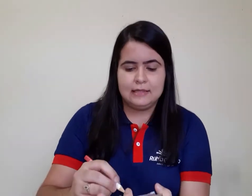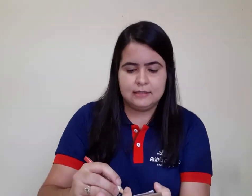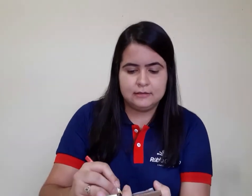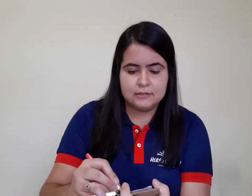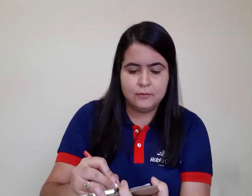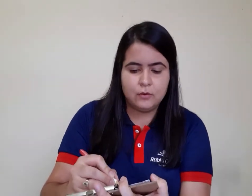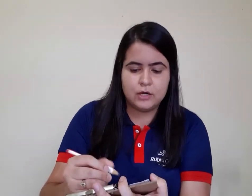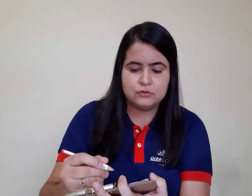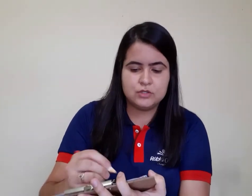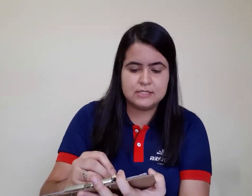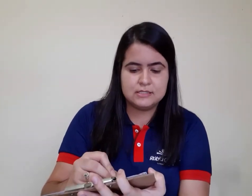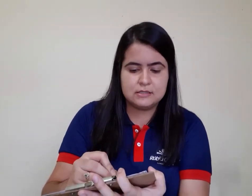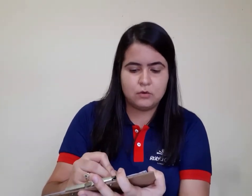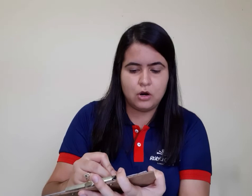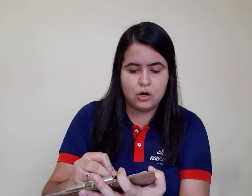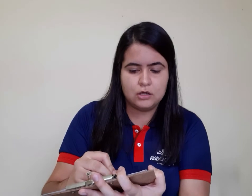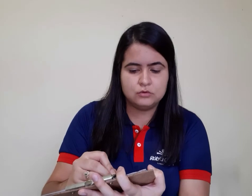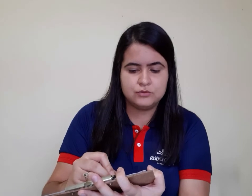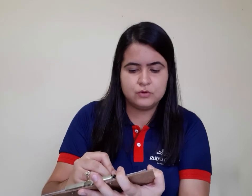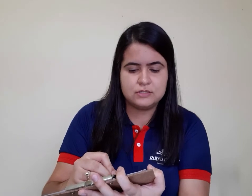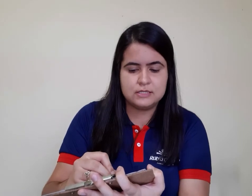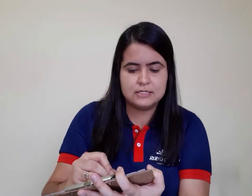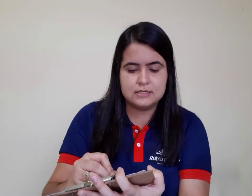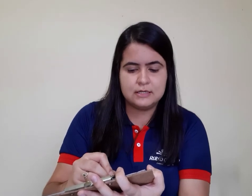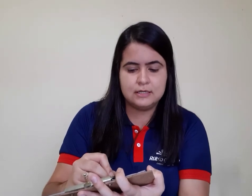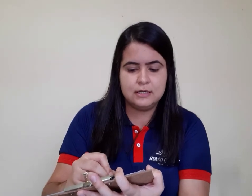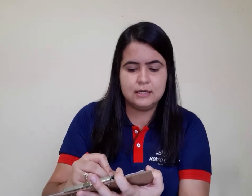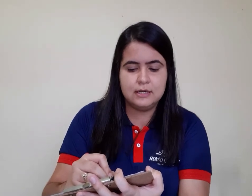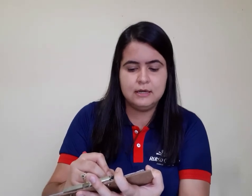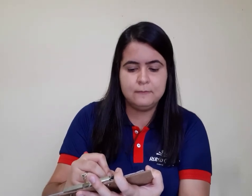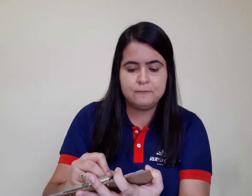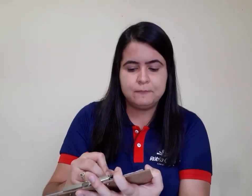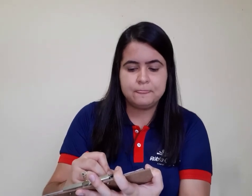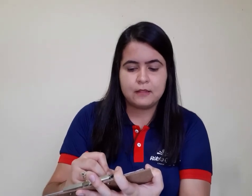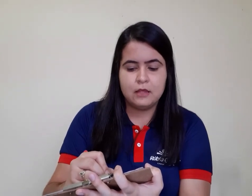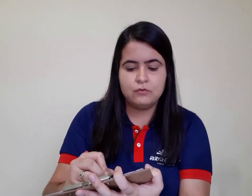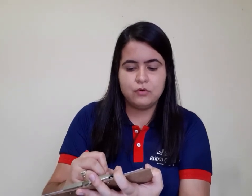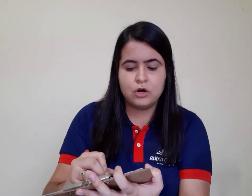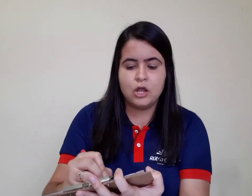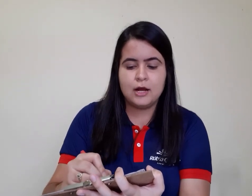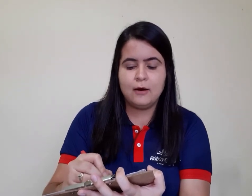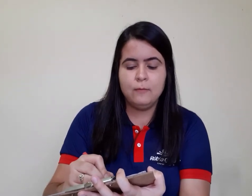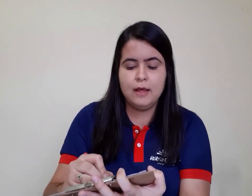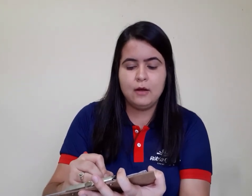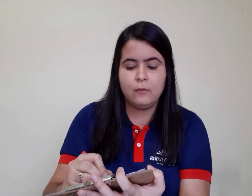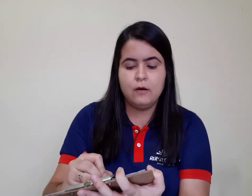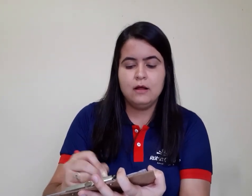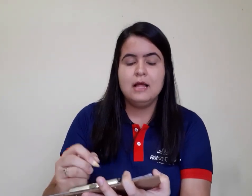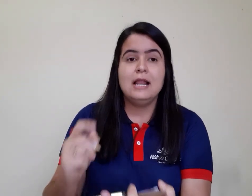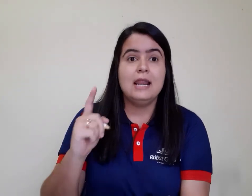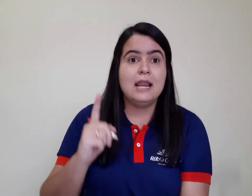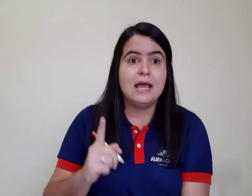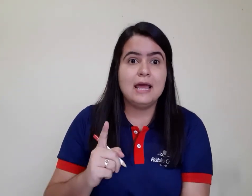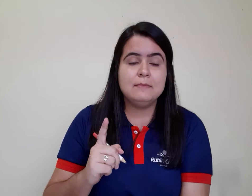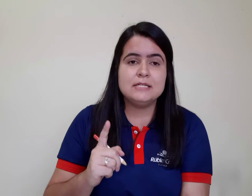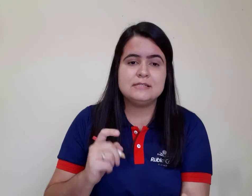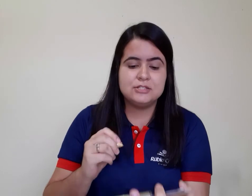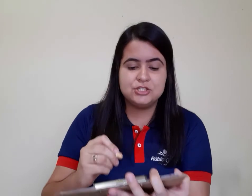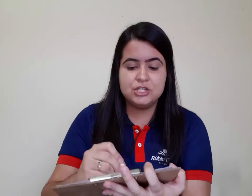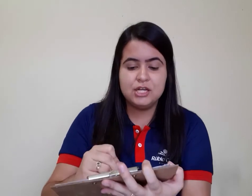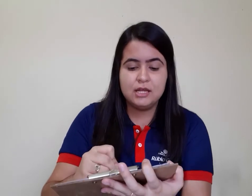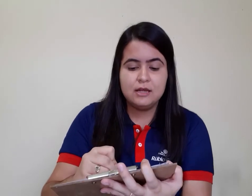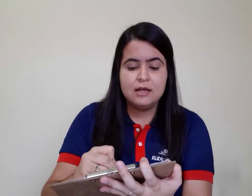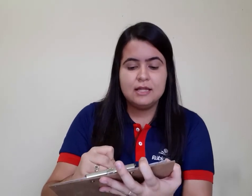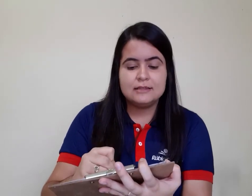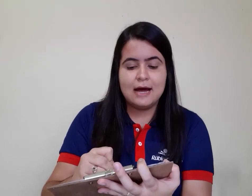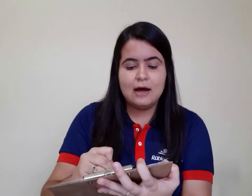a data. Então, enquanto vocês estão colocando o de vocês aqui, eu vou colocar o meu. Lembre-se